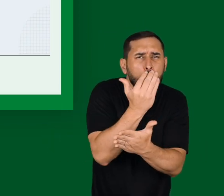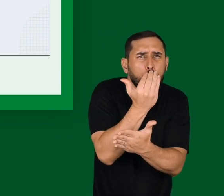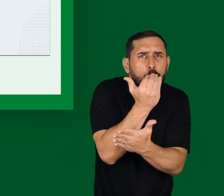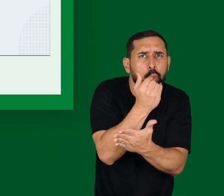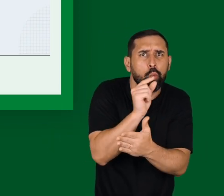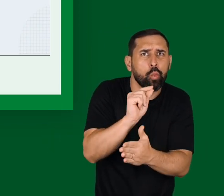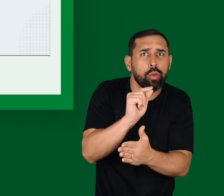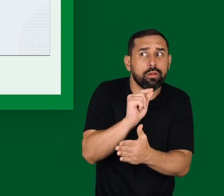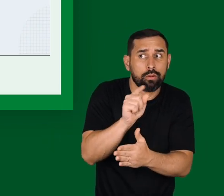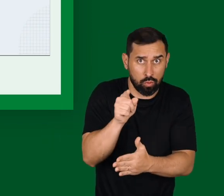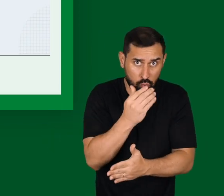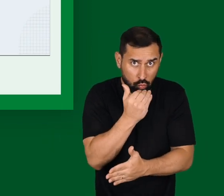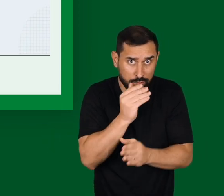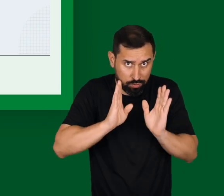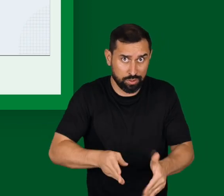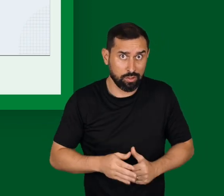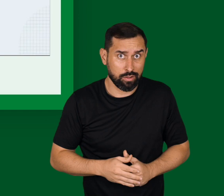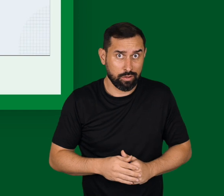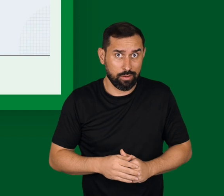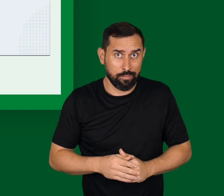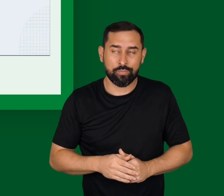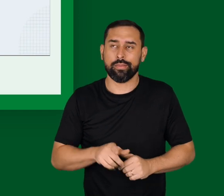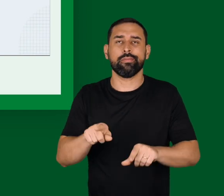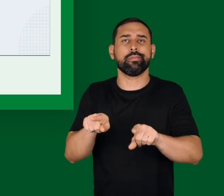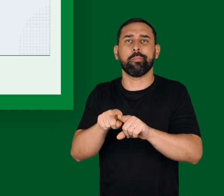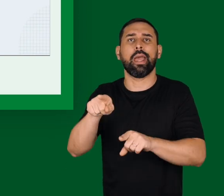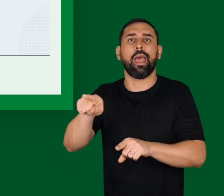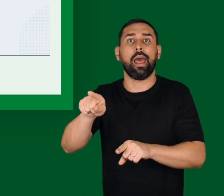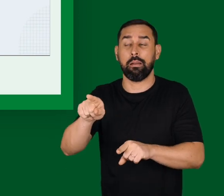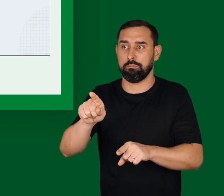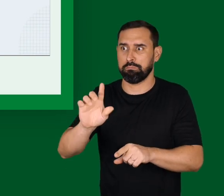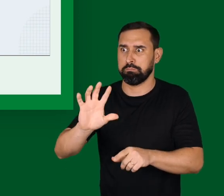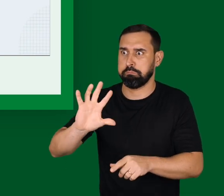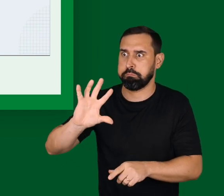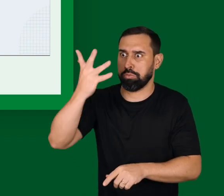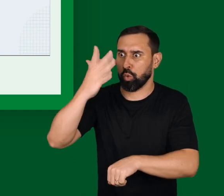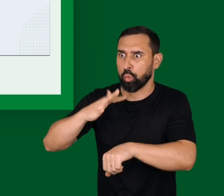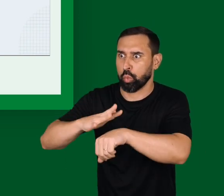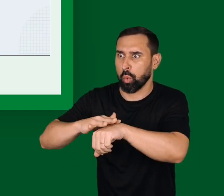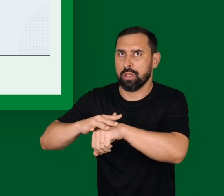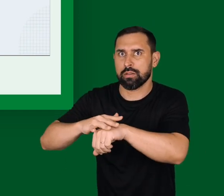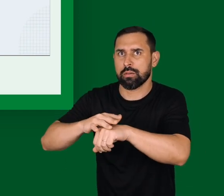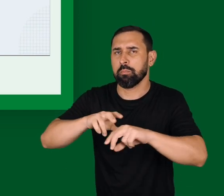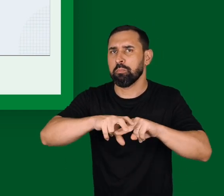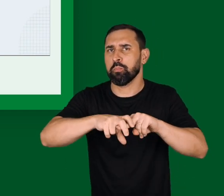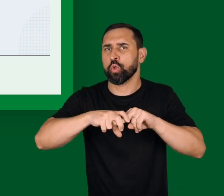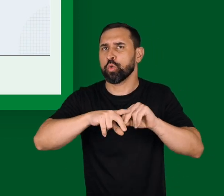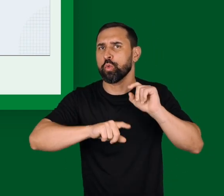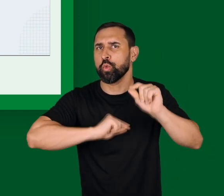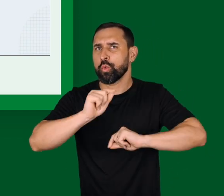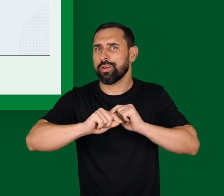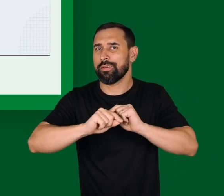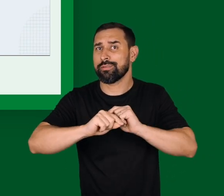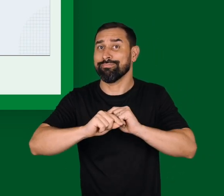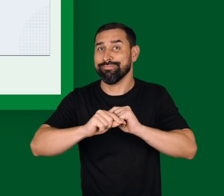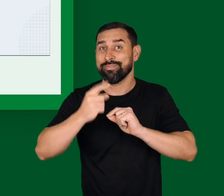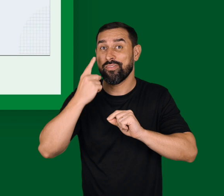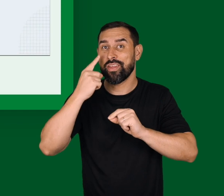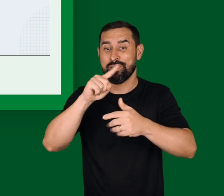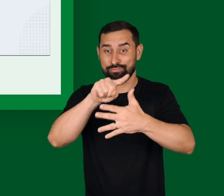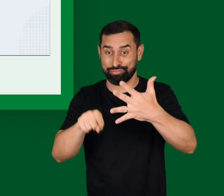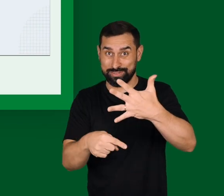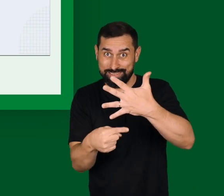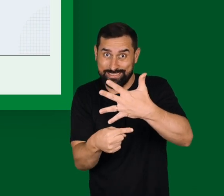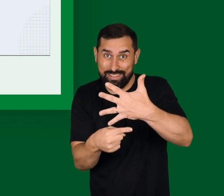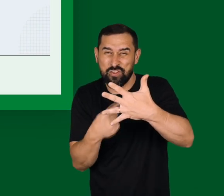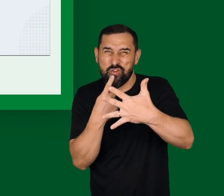última refeição, se ela se alimentou, e tentar identificar os eventos que levaram àquela doença atual. Tá? Isso é uma